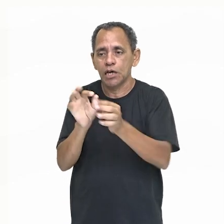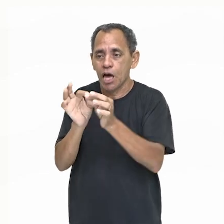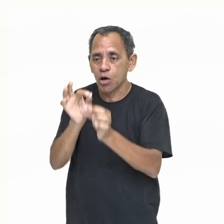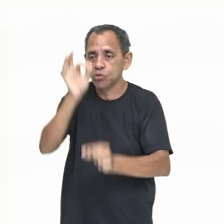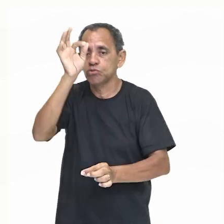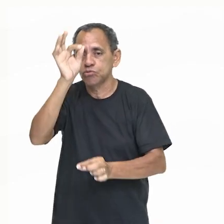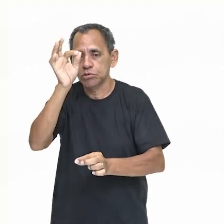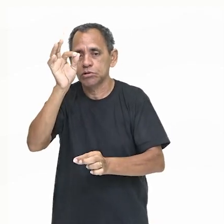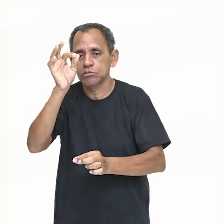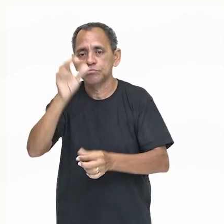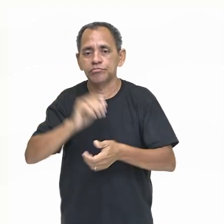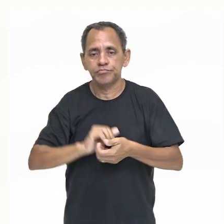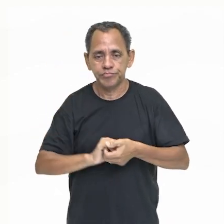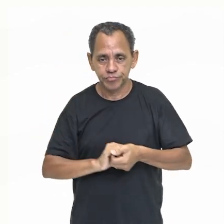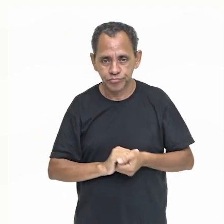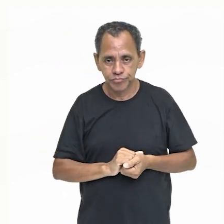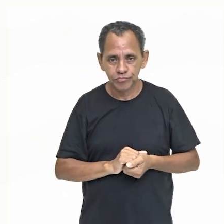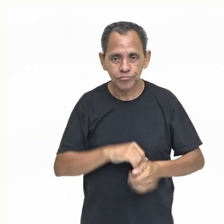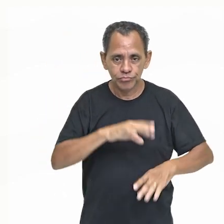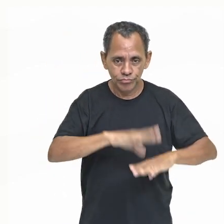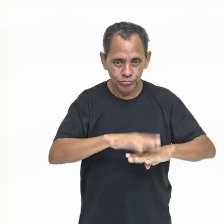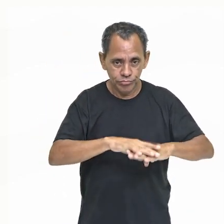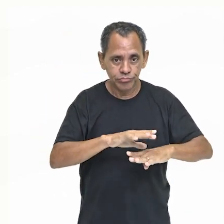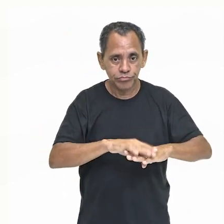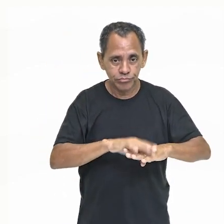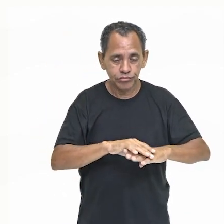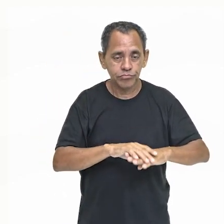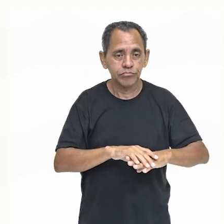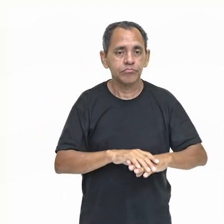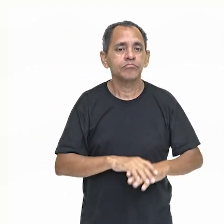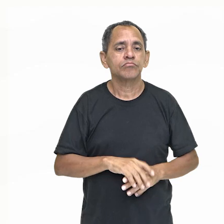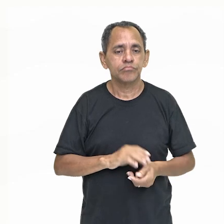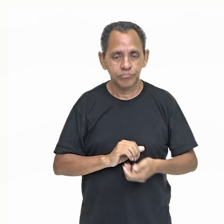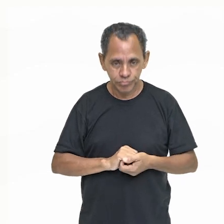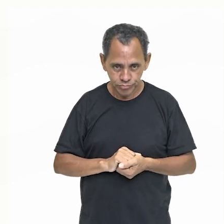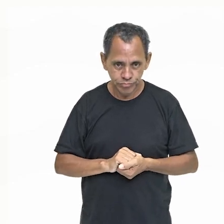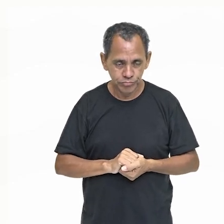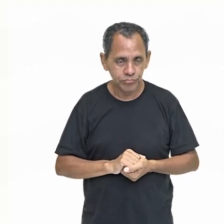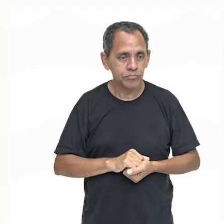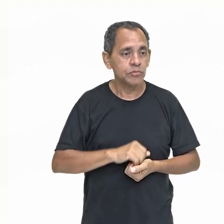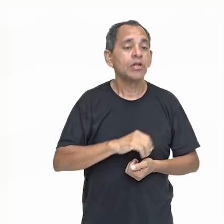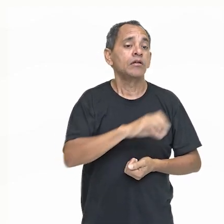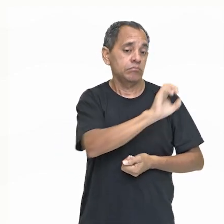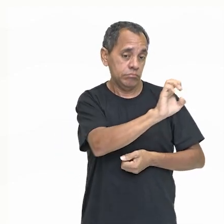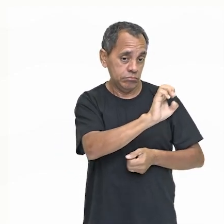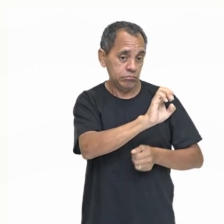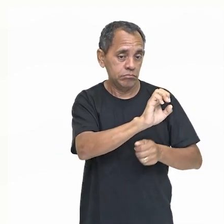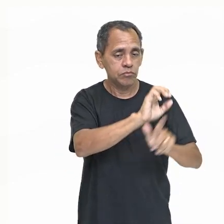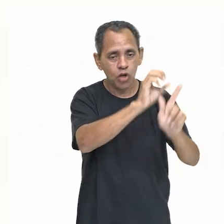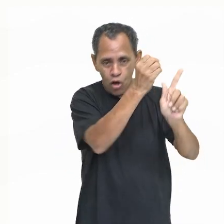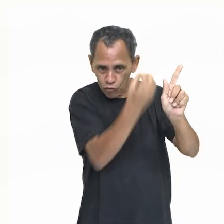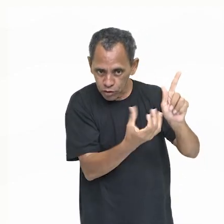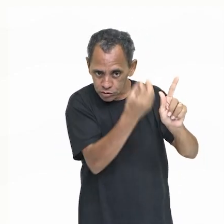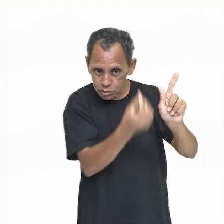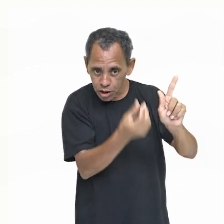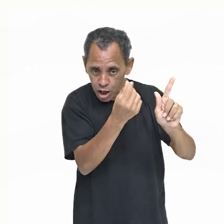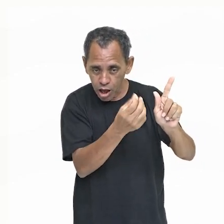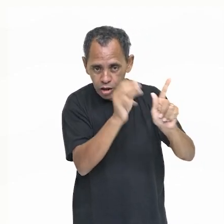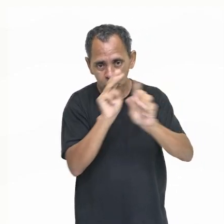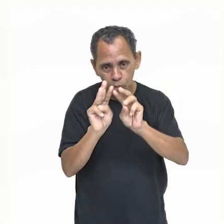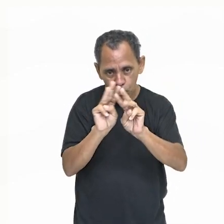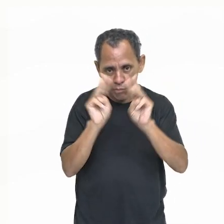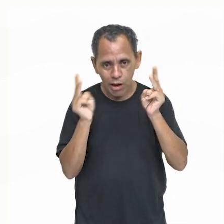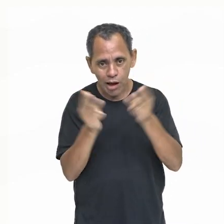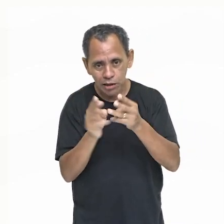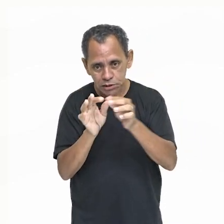encontra matematicamente a energia potencial gravitacional é dada pelo produto entre a massa do corpo e a altura